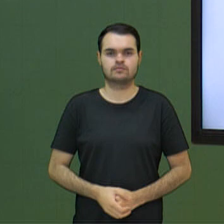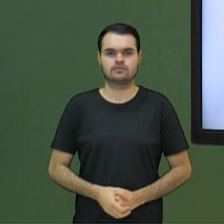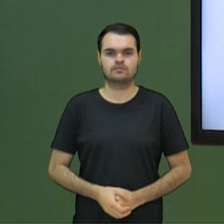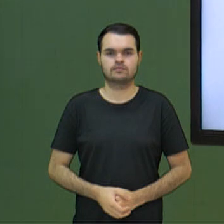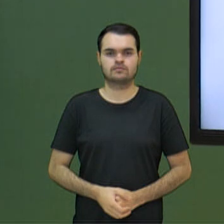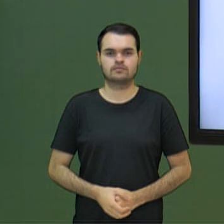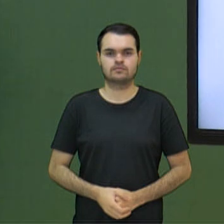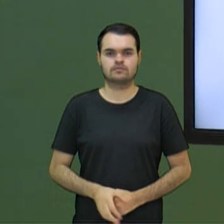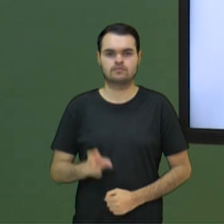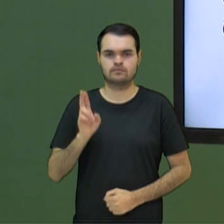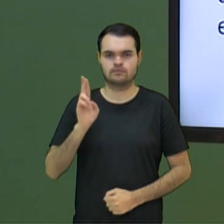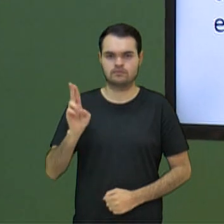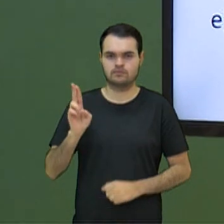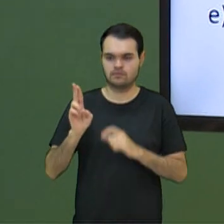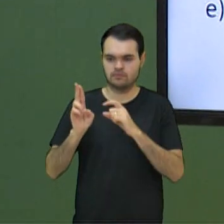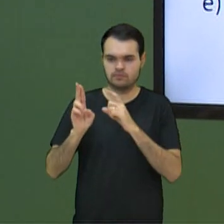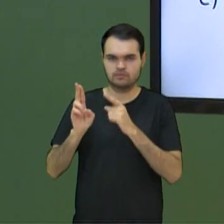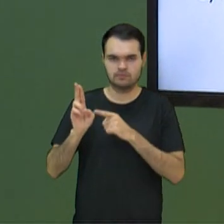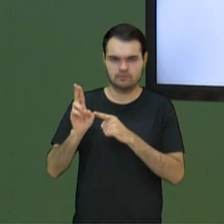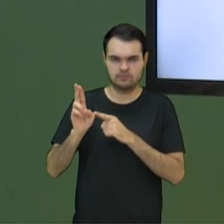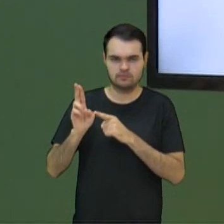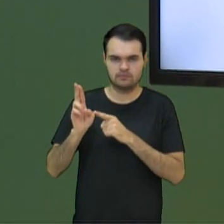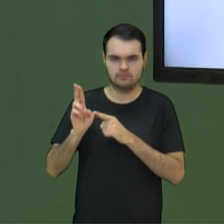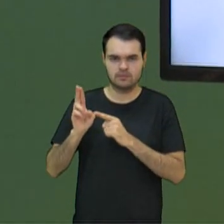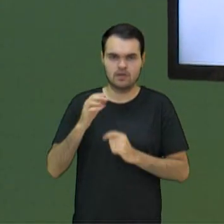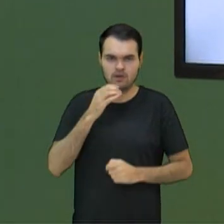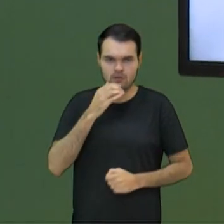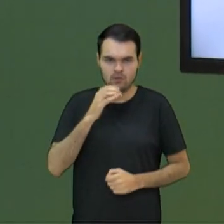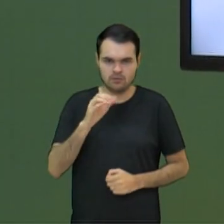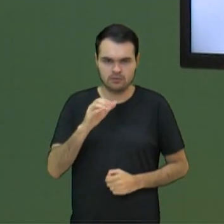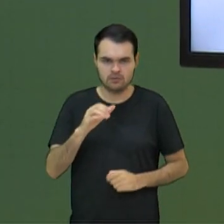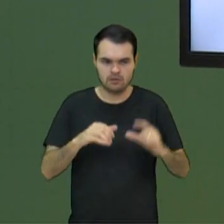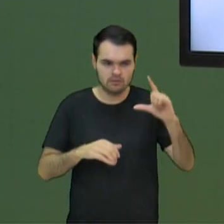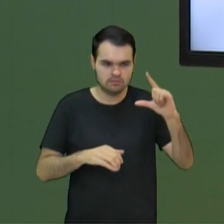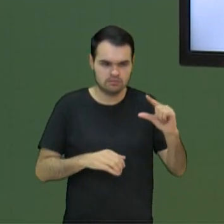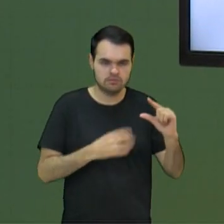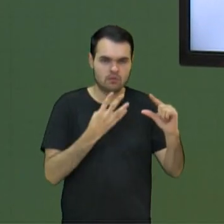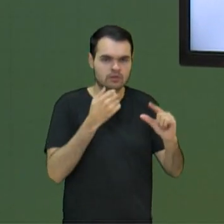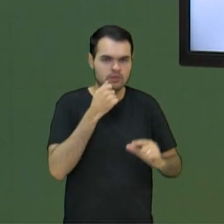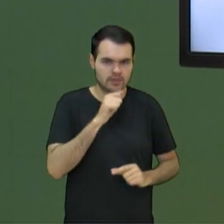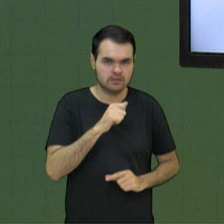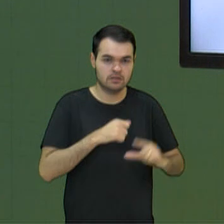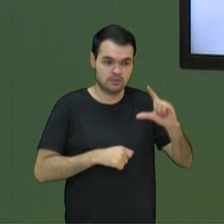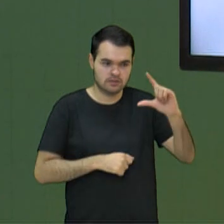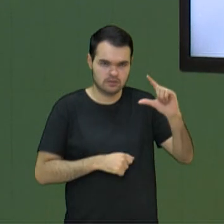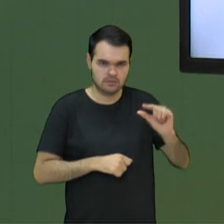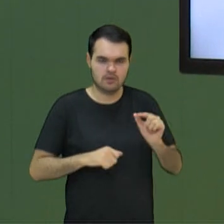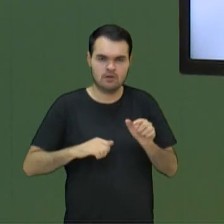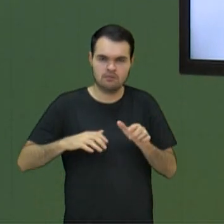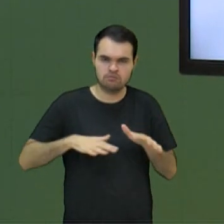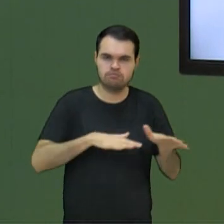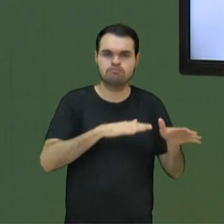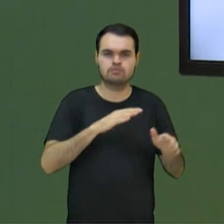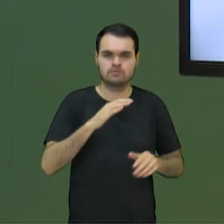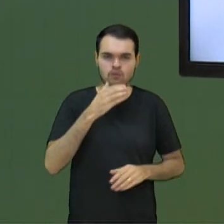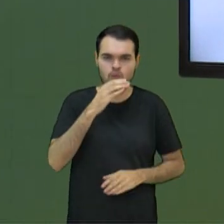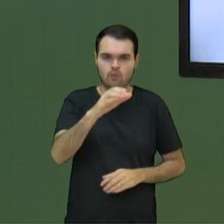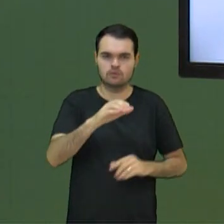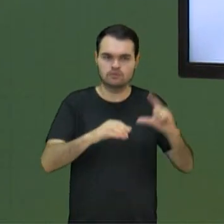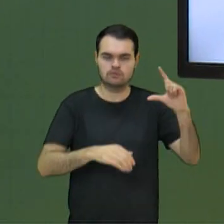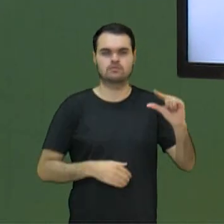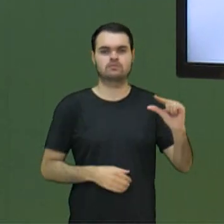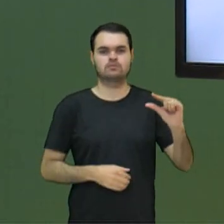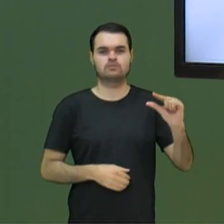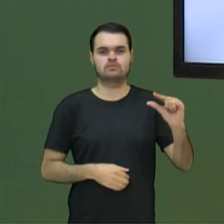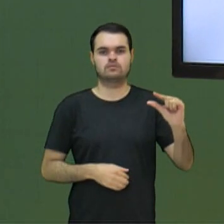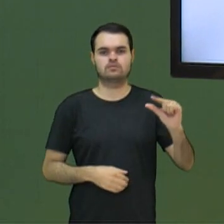Tensão, então, no caso, quando a corrente passou para 4 amperes, diminuiu a corrente, né? Diminuiu a corrente,